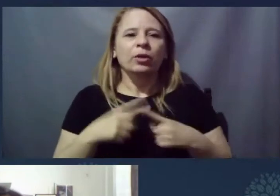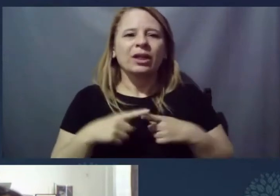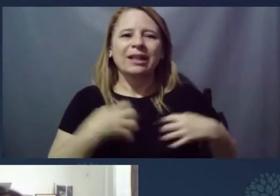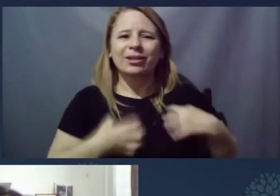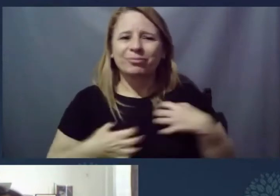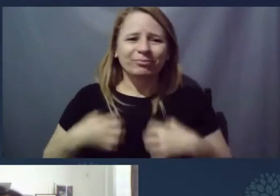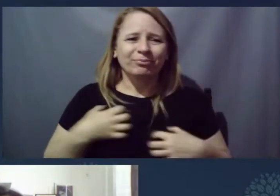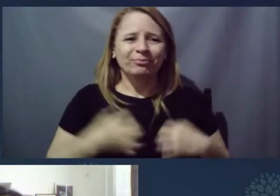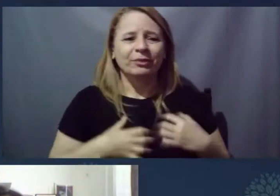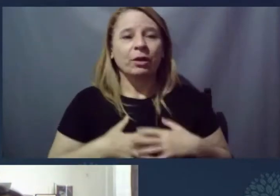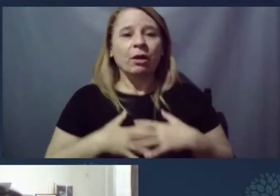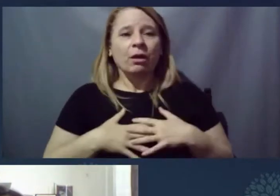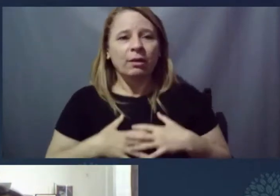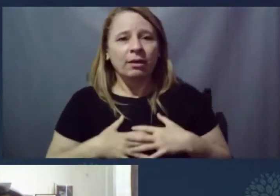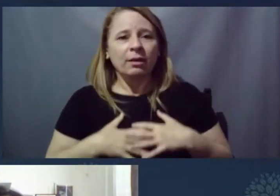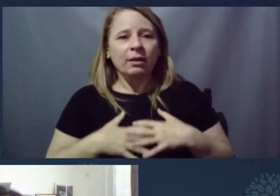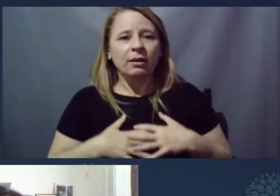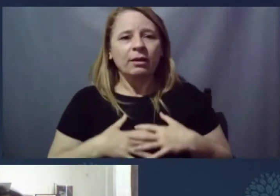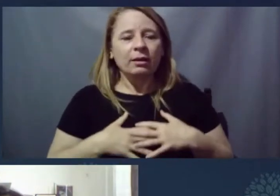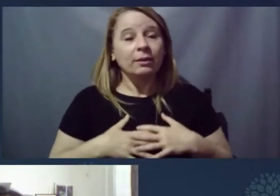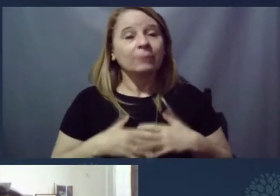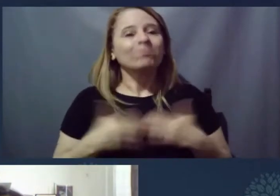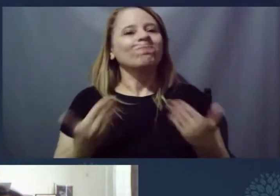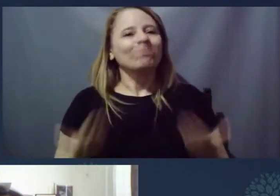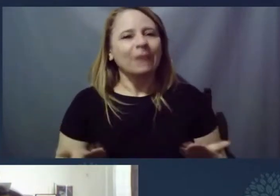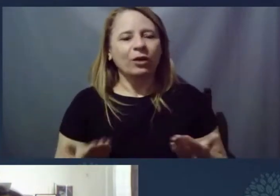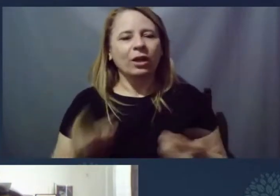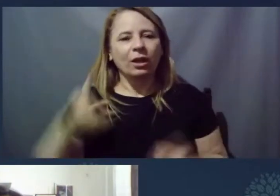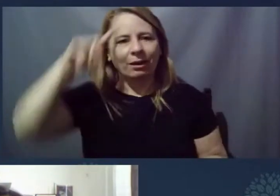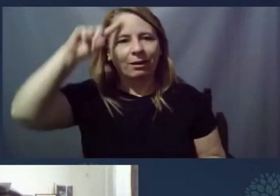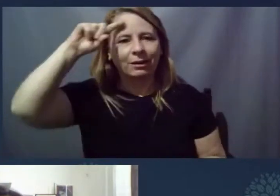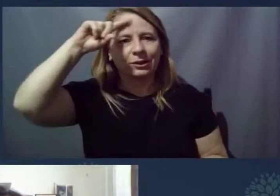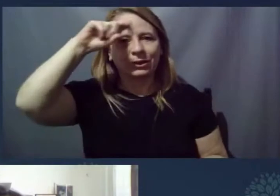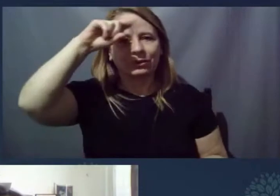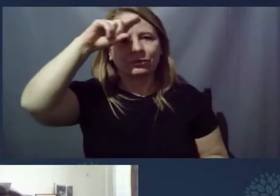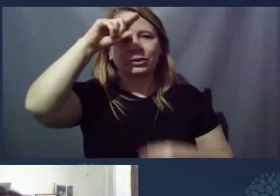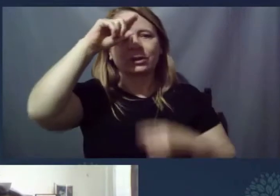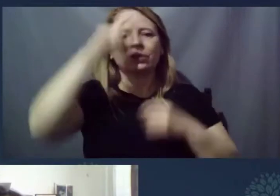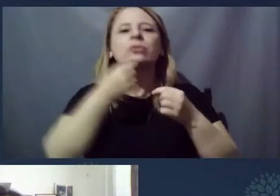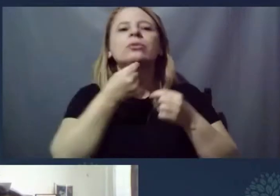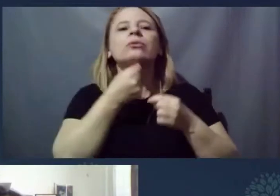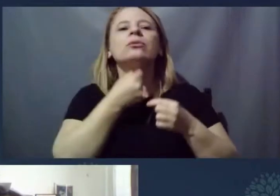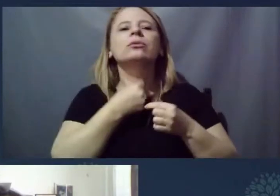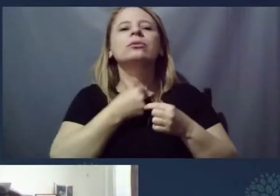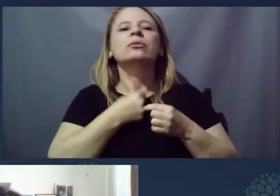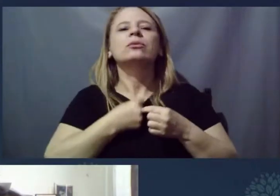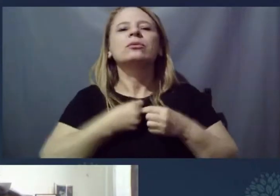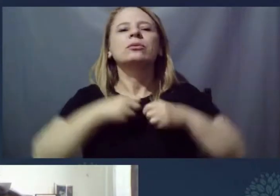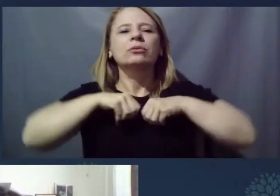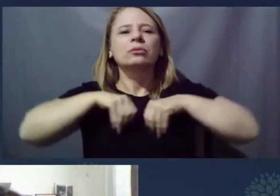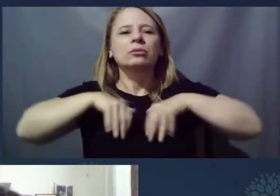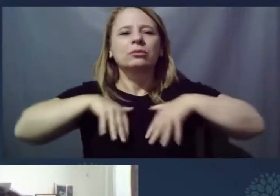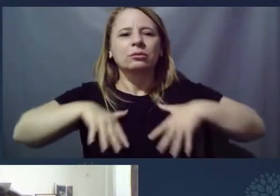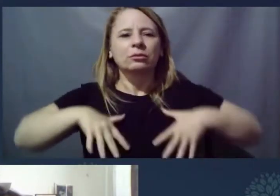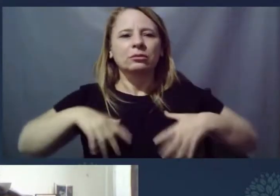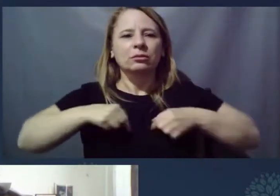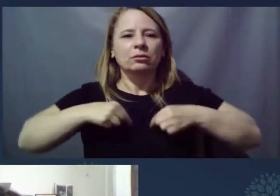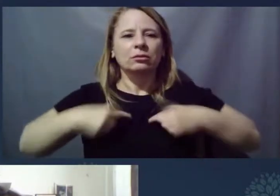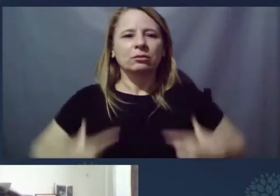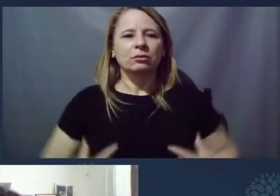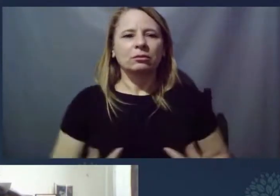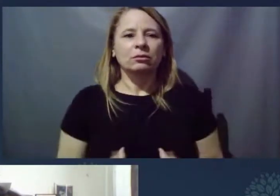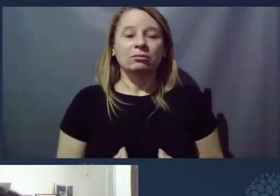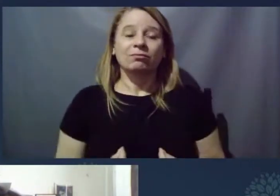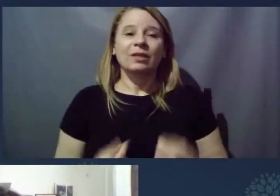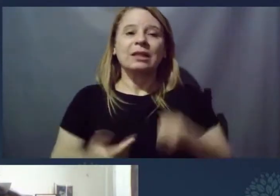uma respiração mais rápida, e isso acaba dificultando o processo de respiração de um asmático que já está alterado pela inflamação de